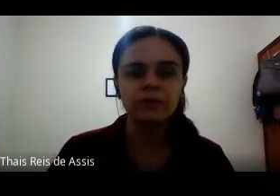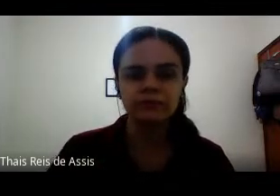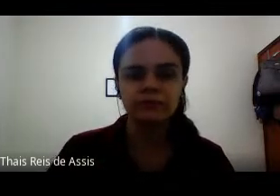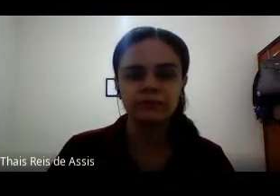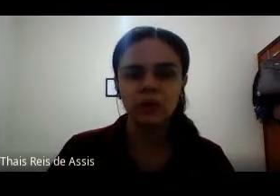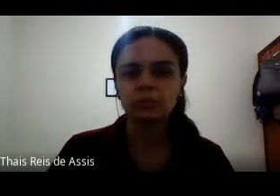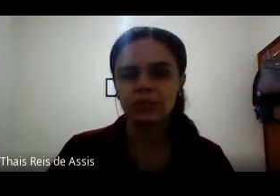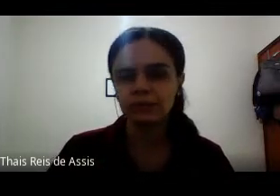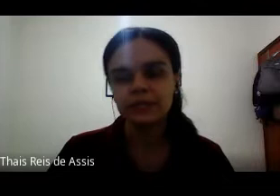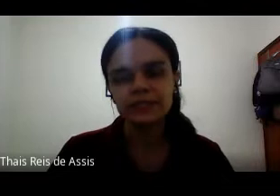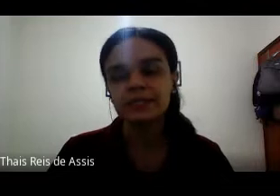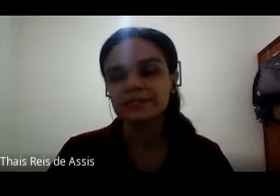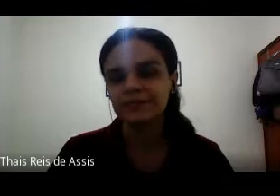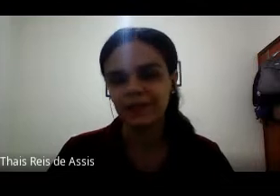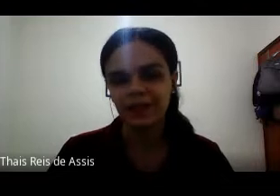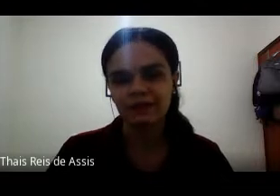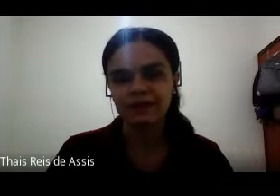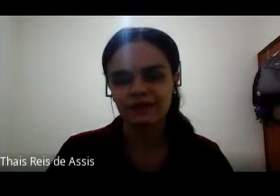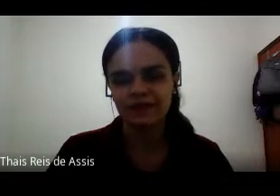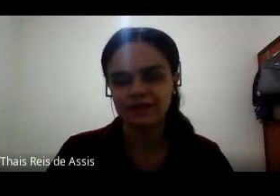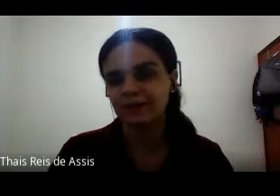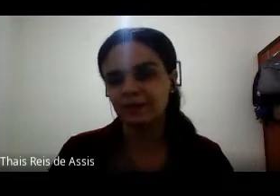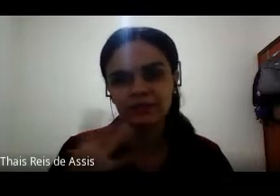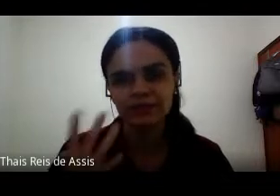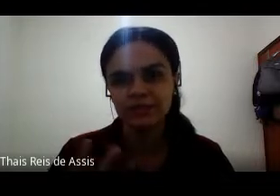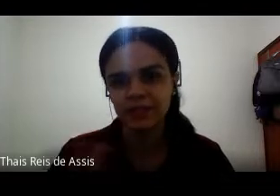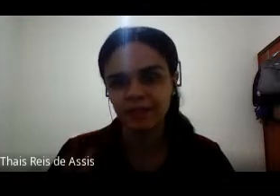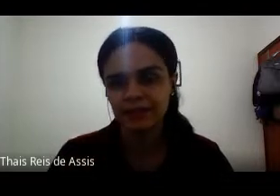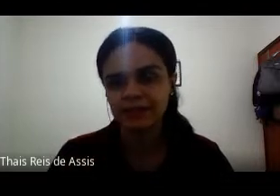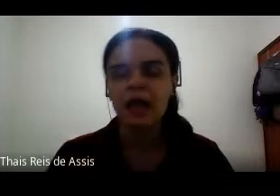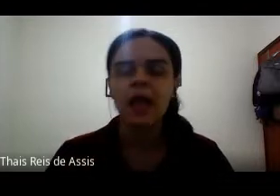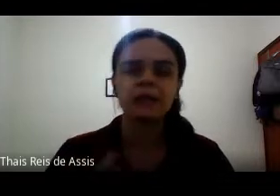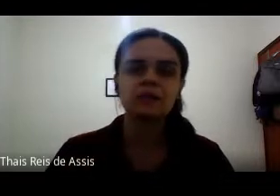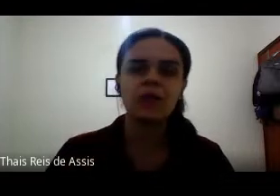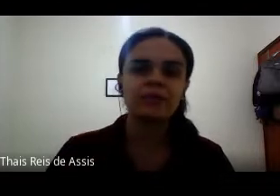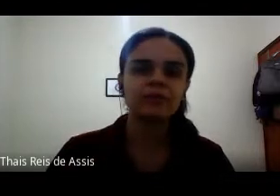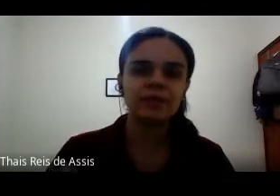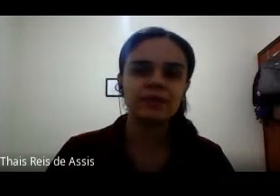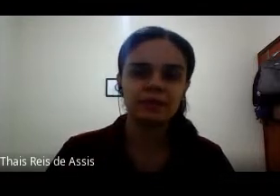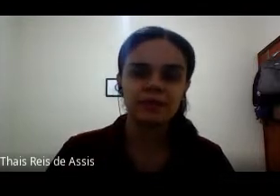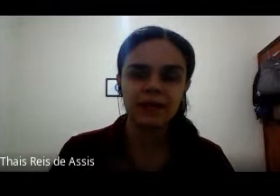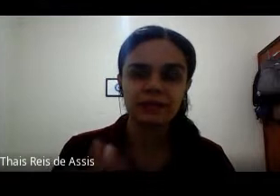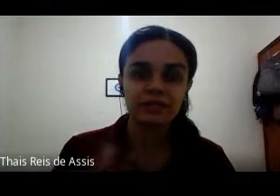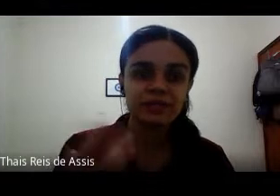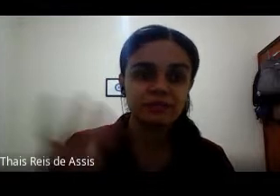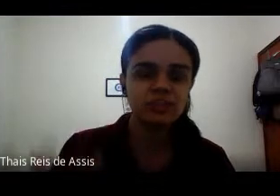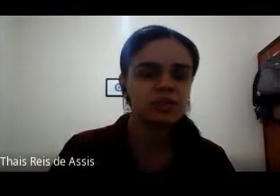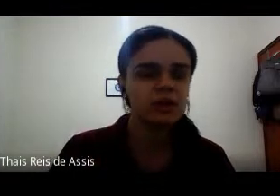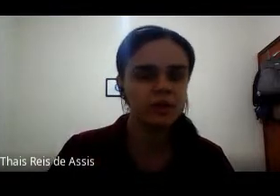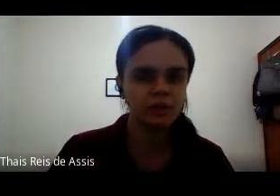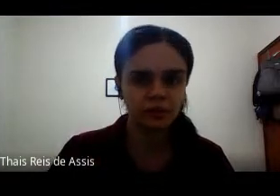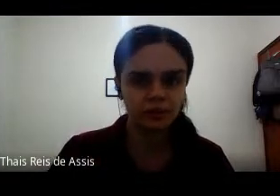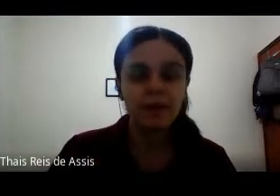nenhuma outra instância ela consegue fazer, nenhuma outra instância é capaz. A escola vai muito mais do que meramente